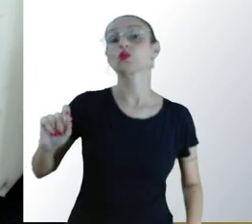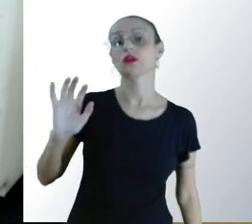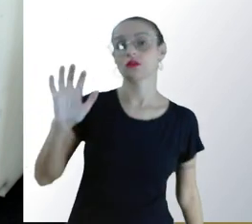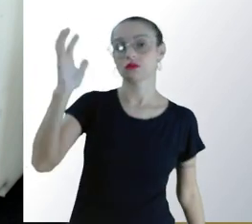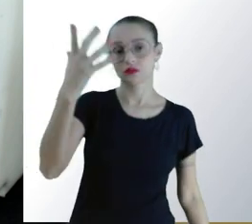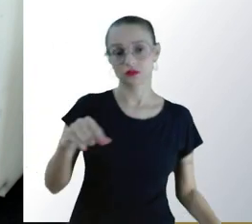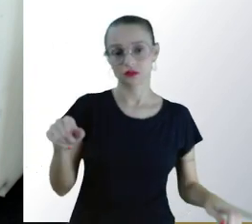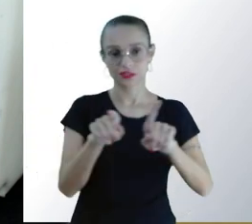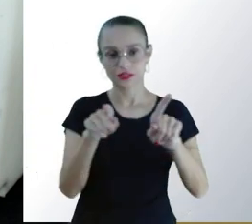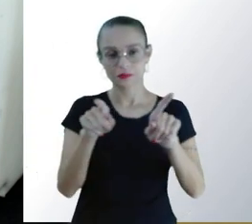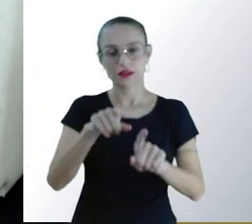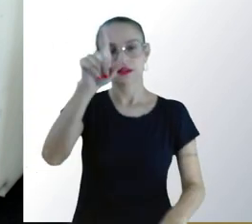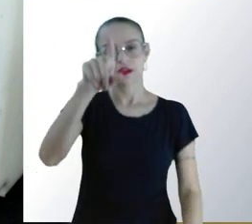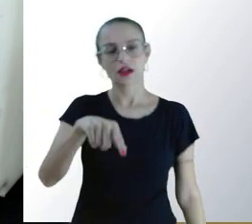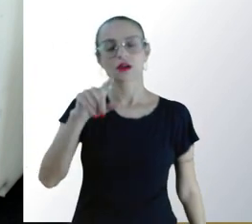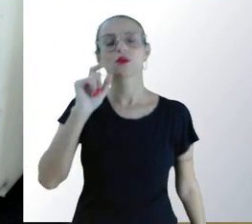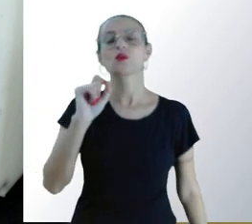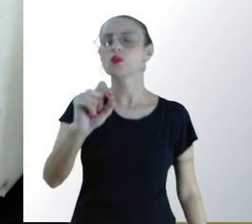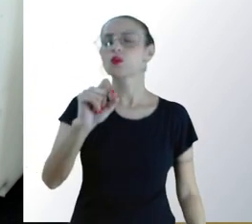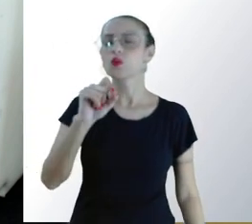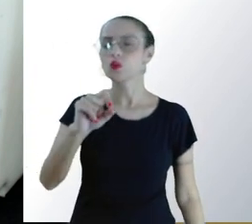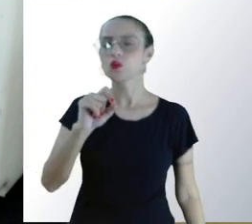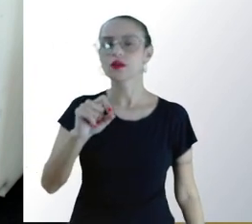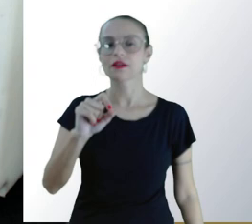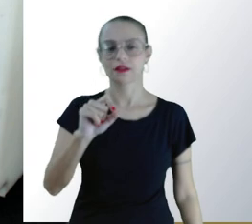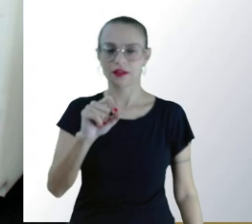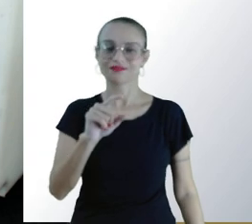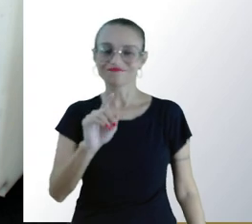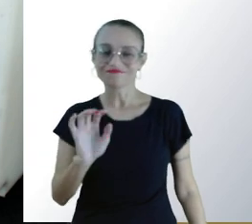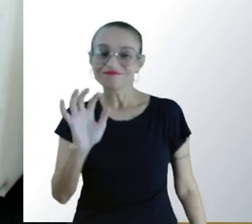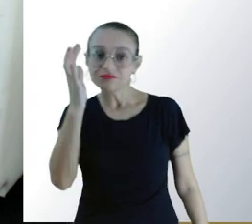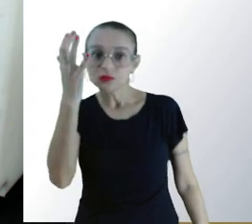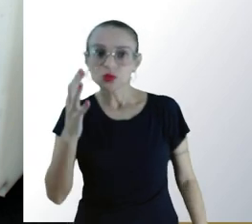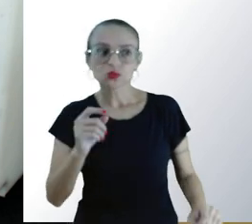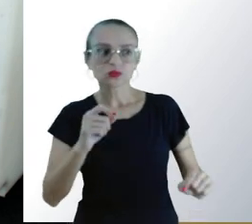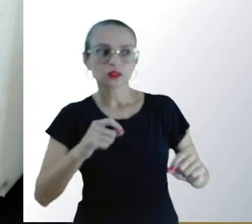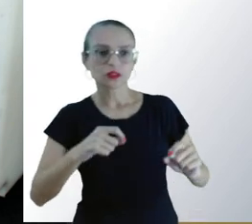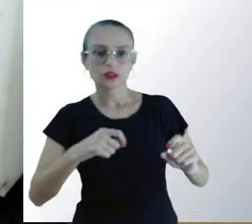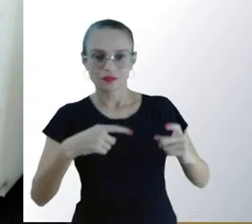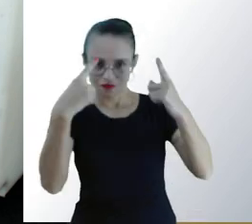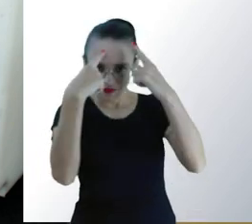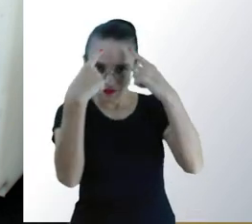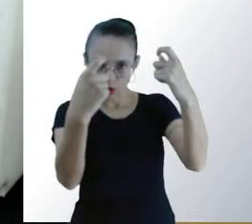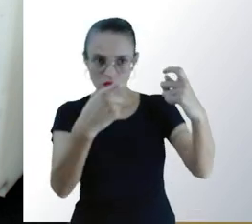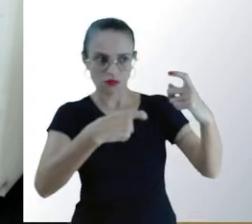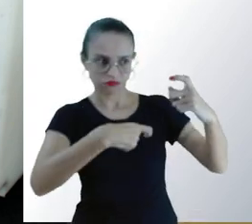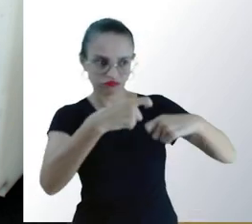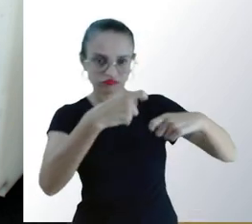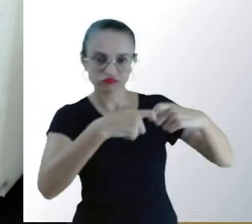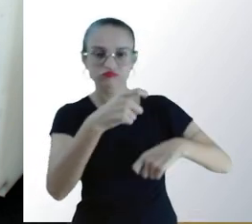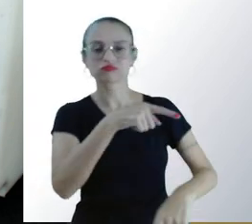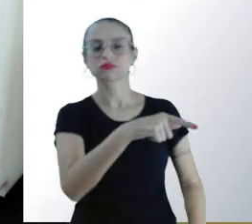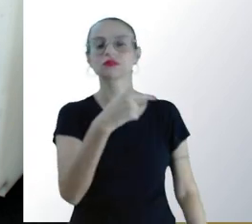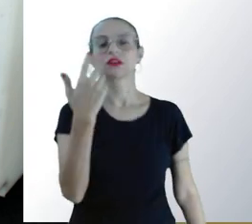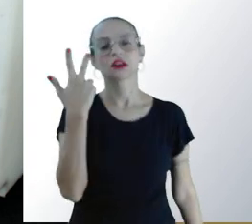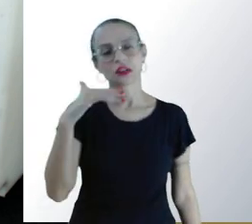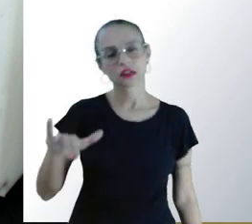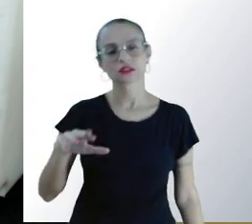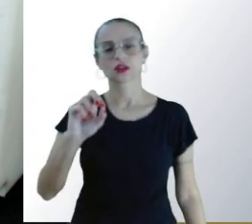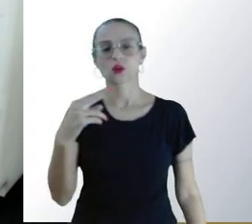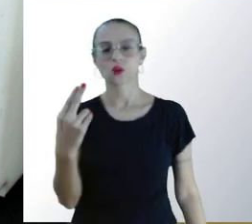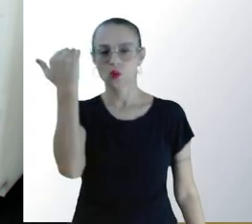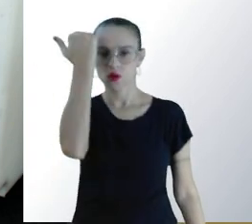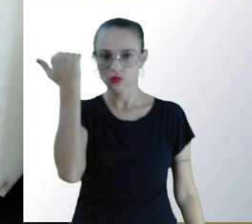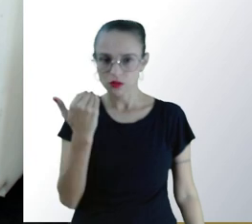acontece muitas vezes é como essa revelação de eventualmente essa violência sexual que o adolescente ou a criança esteja sofrendo insônia e